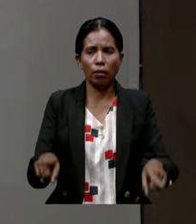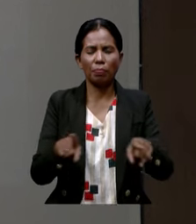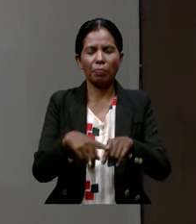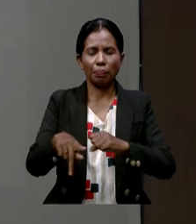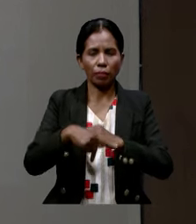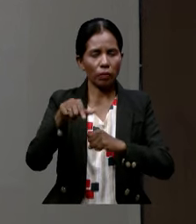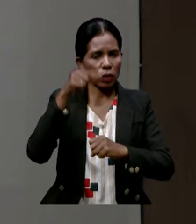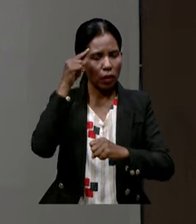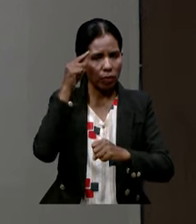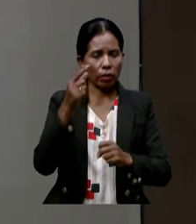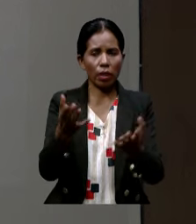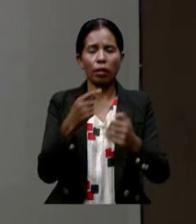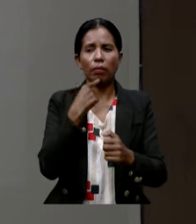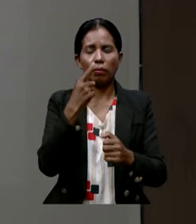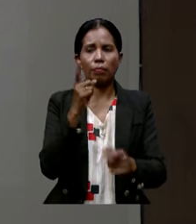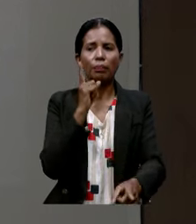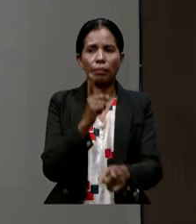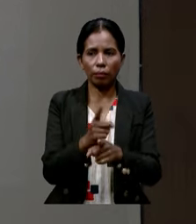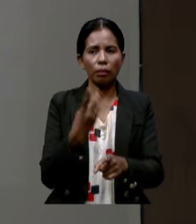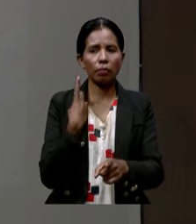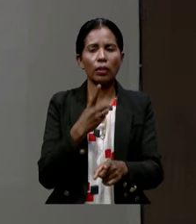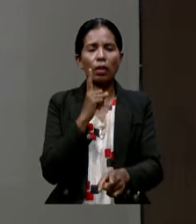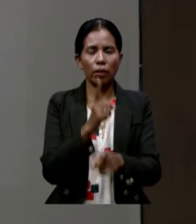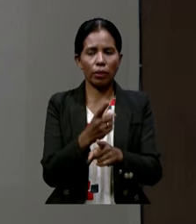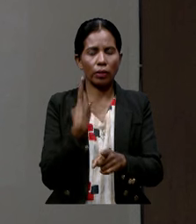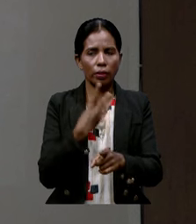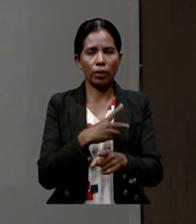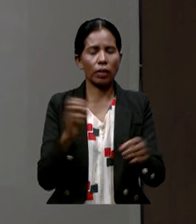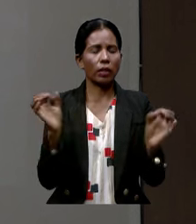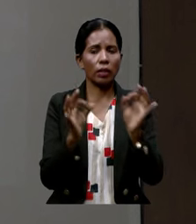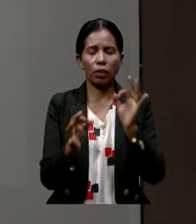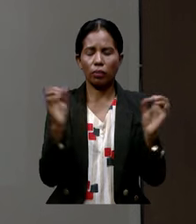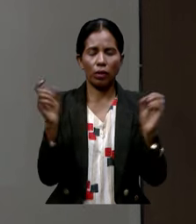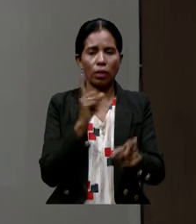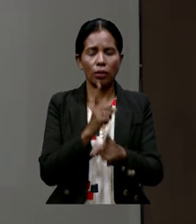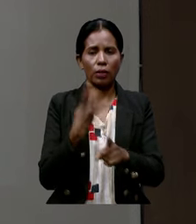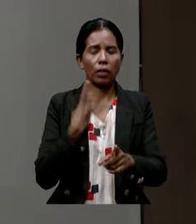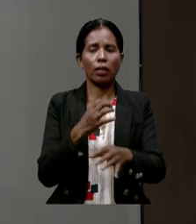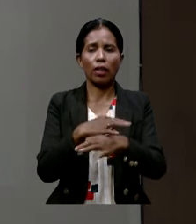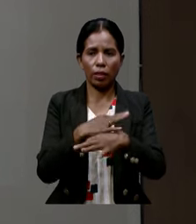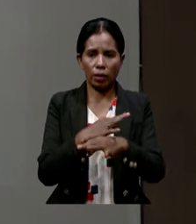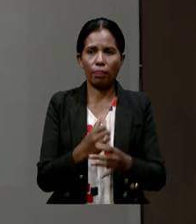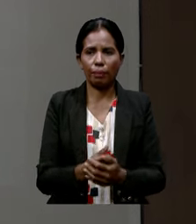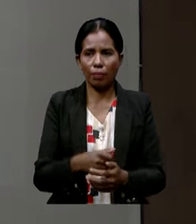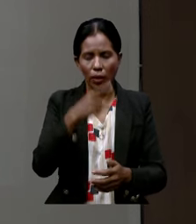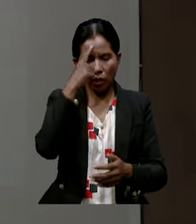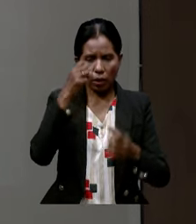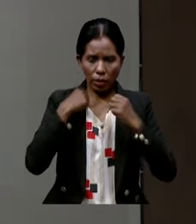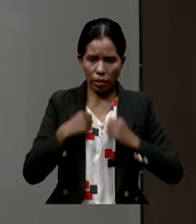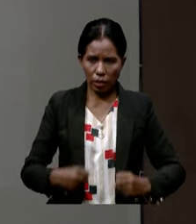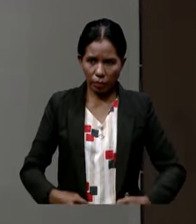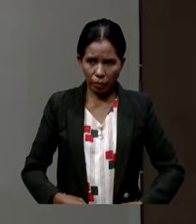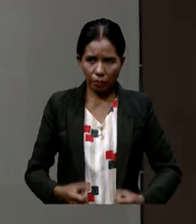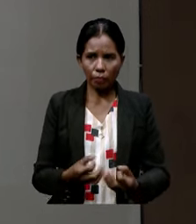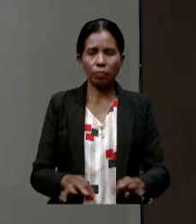governo akarak dia net kata los ita tete los se la los ita hadia tamba saúde ne buat ida